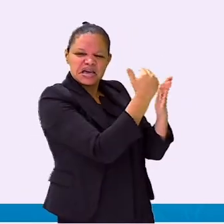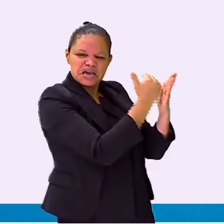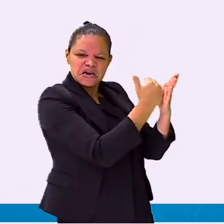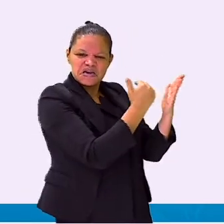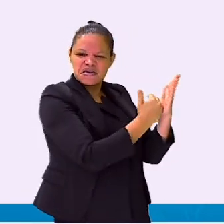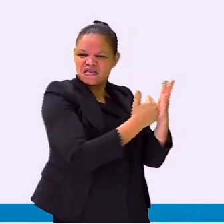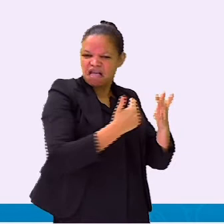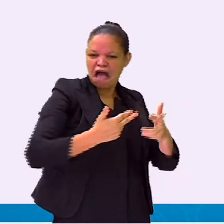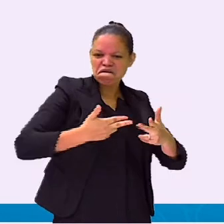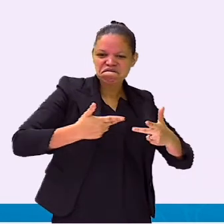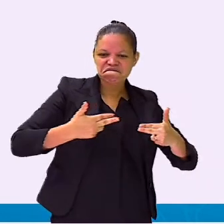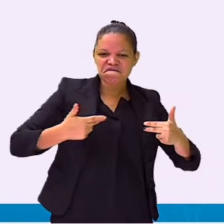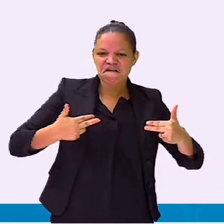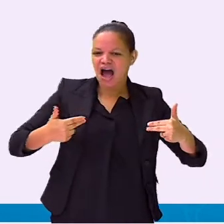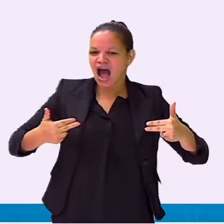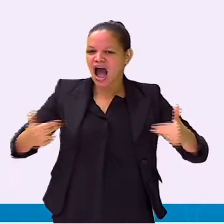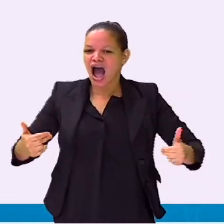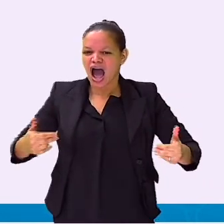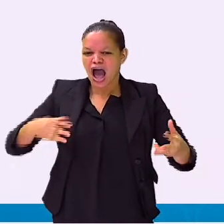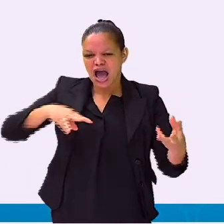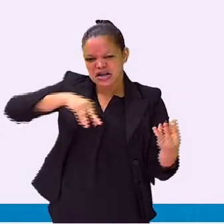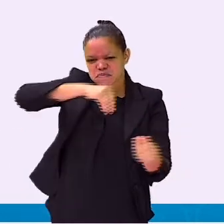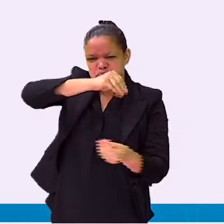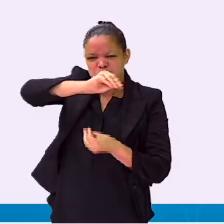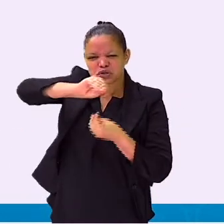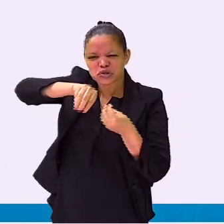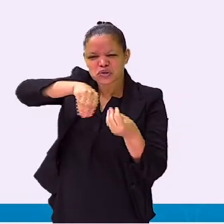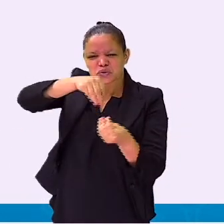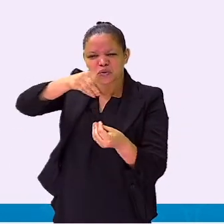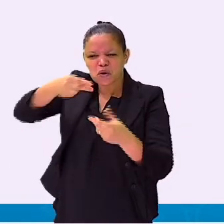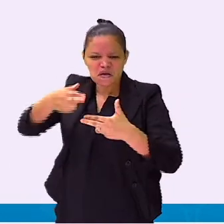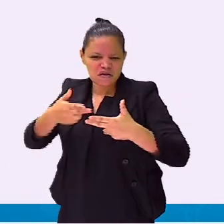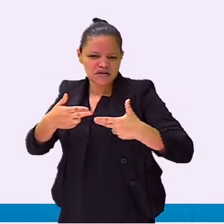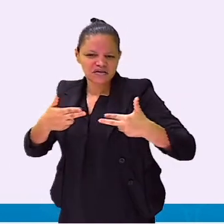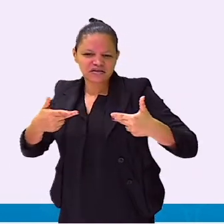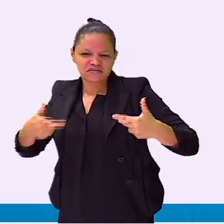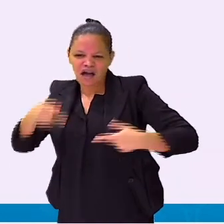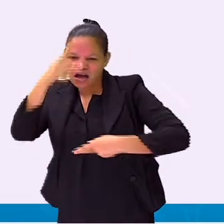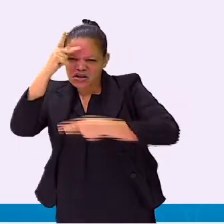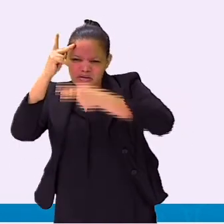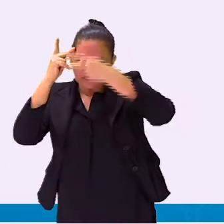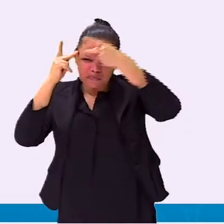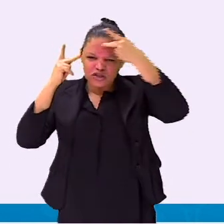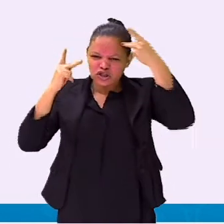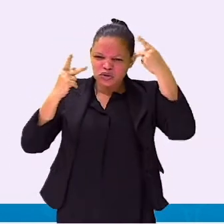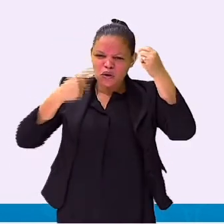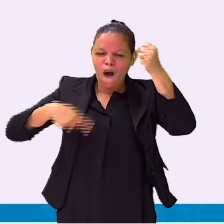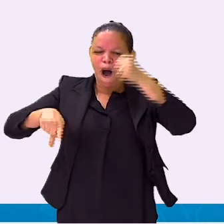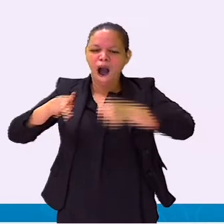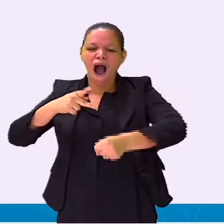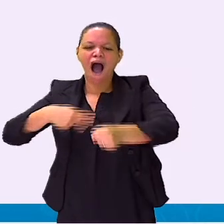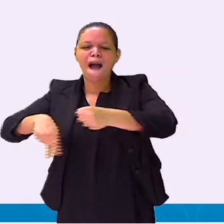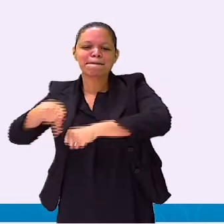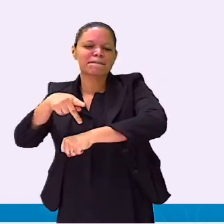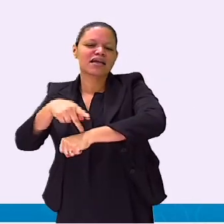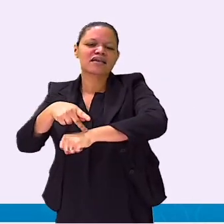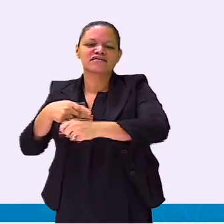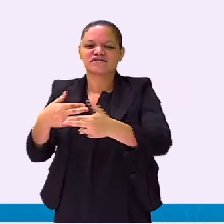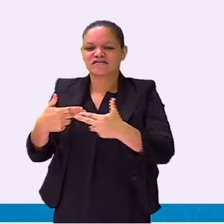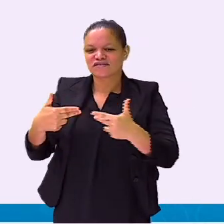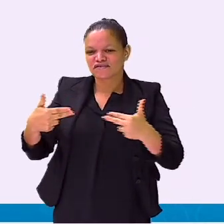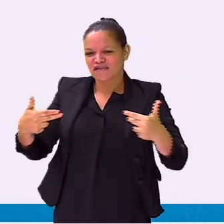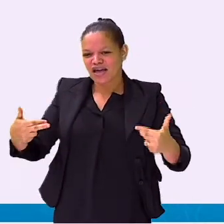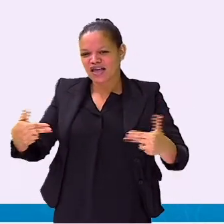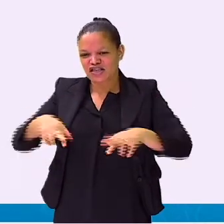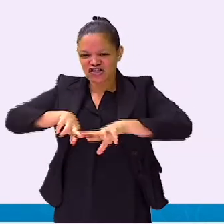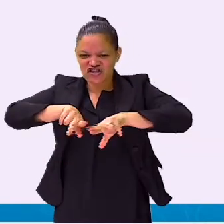mais diversos ingredientes se misturam, sem nunca neutralizarem uns aos